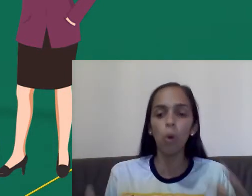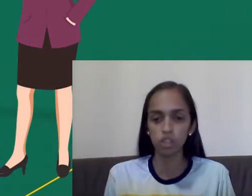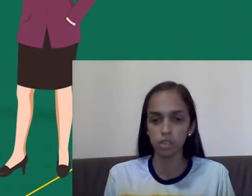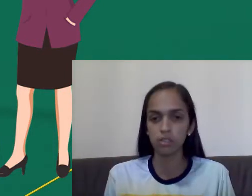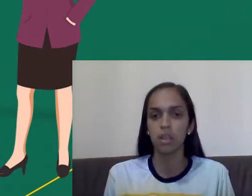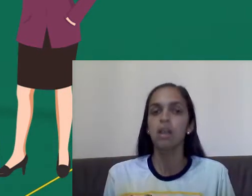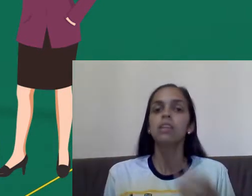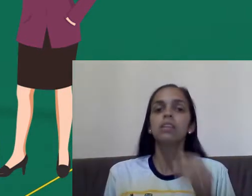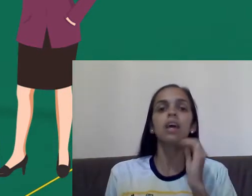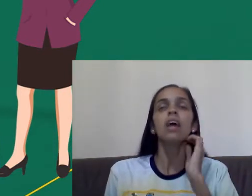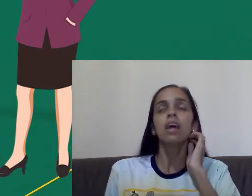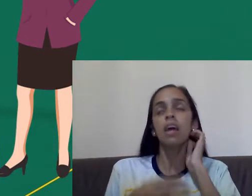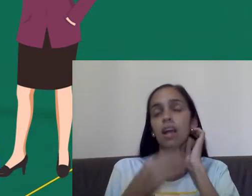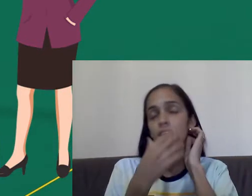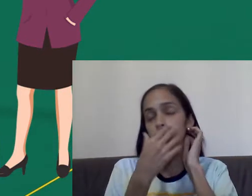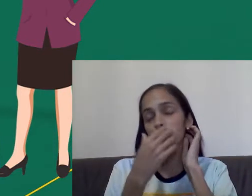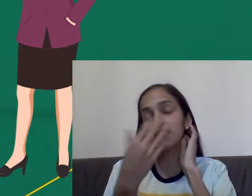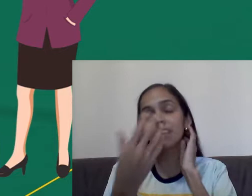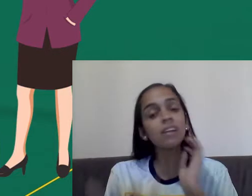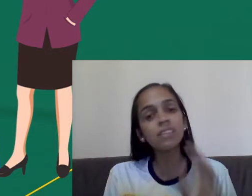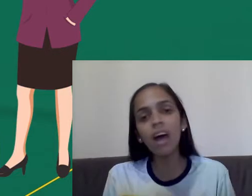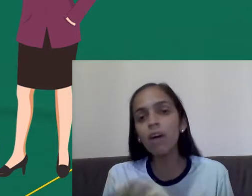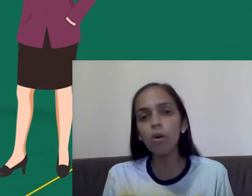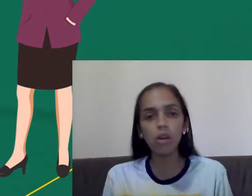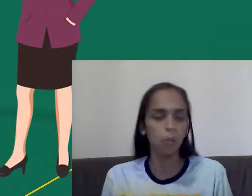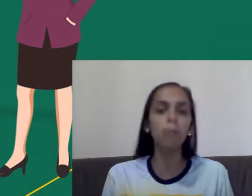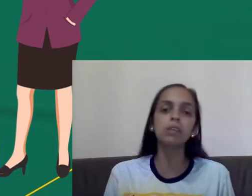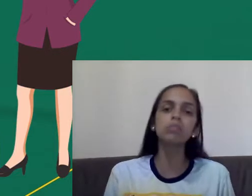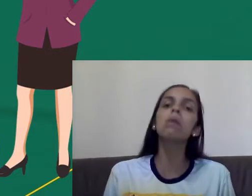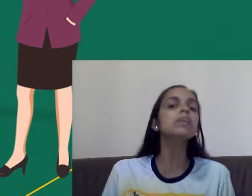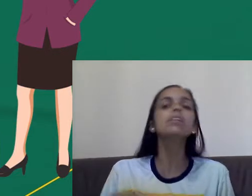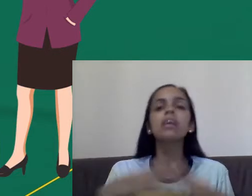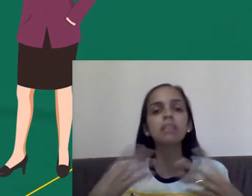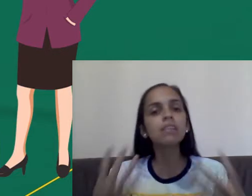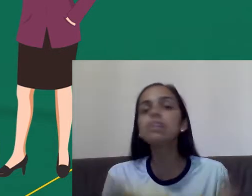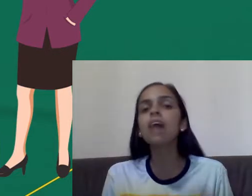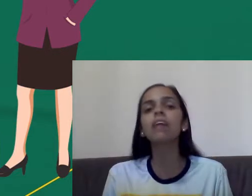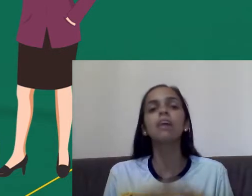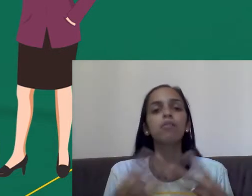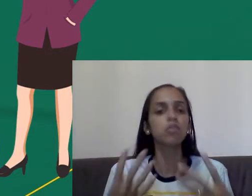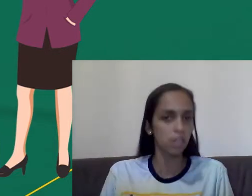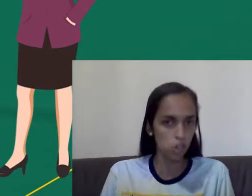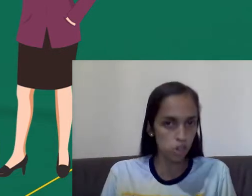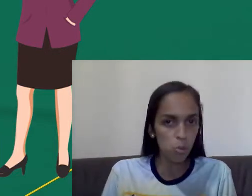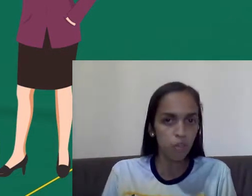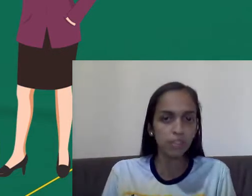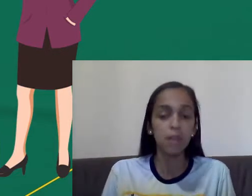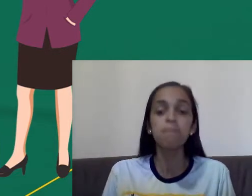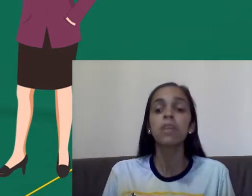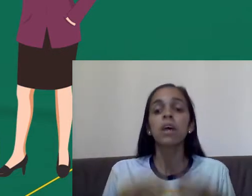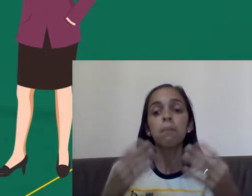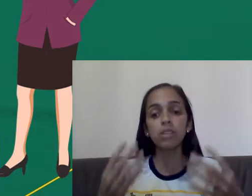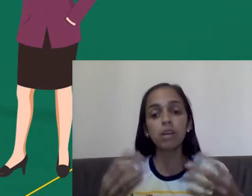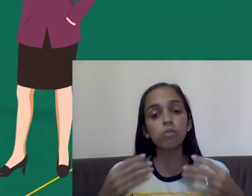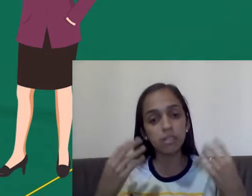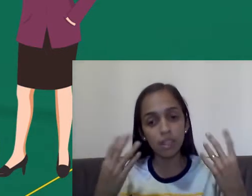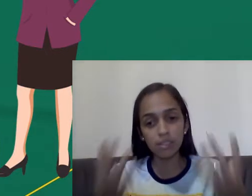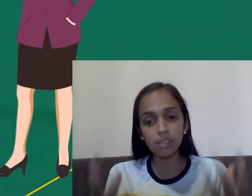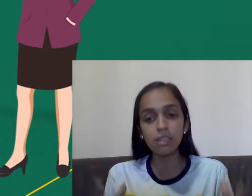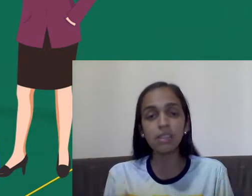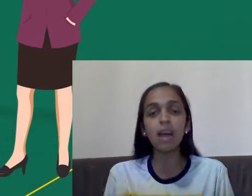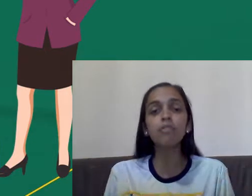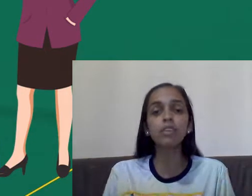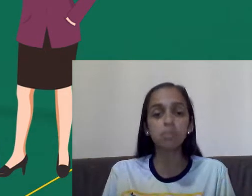de encostas, né? Eles podem deslizar a qualquer momento, dependendo da intensidade, da força das chuvas. Pode